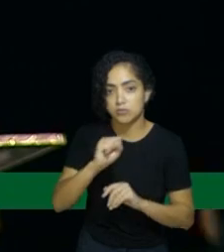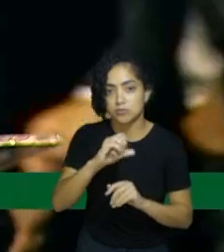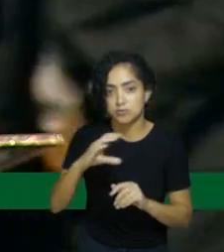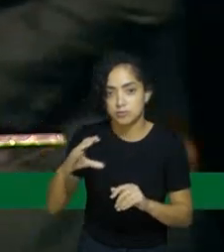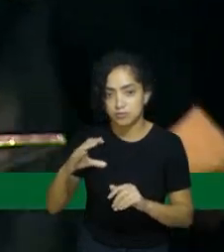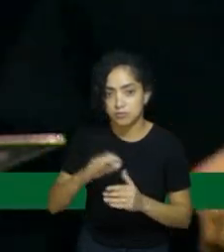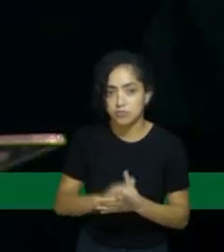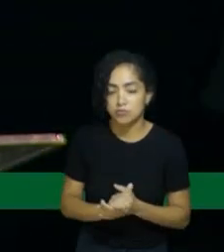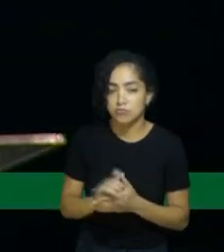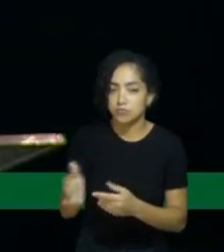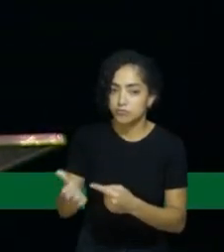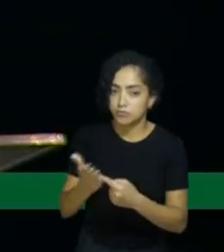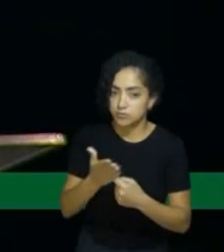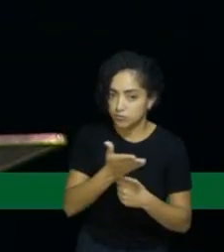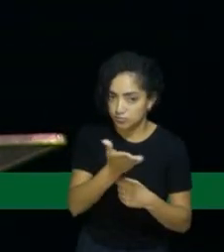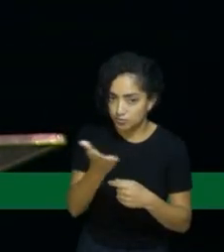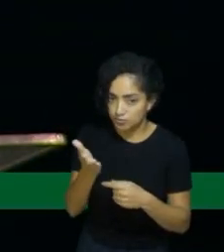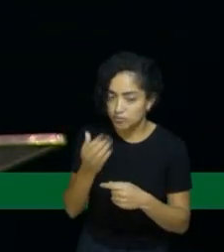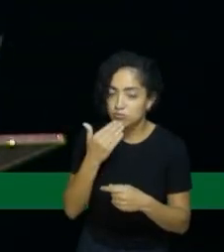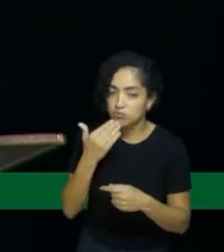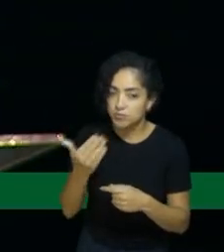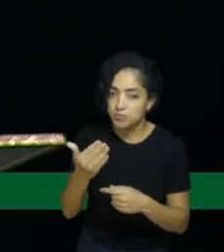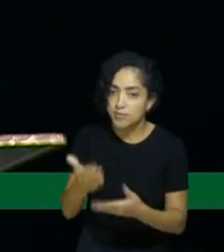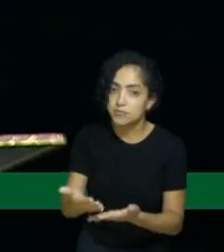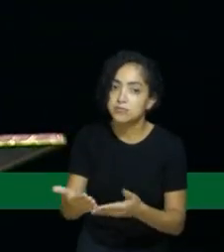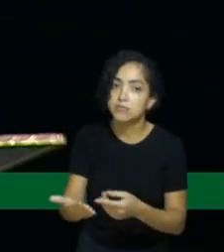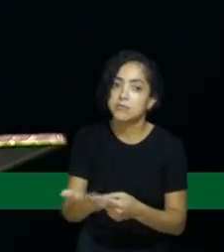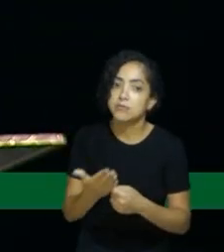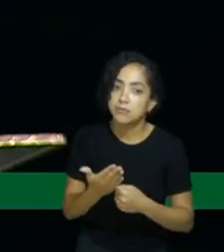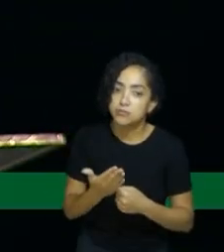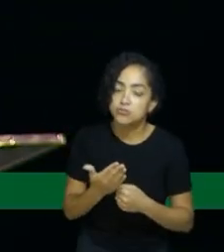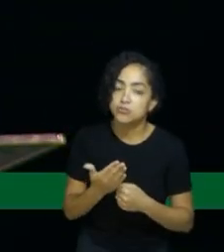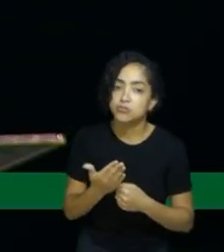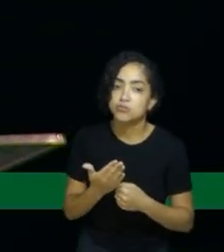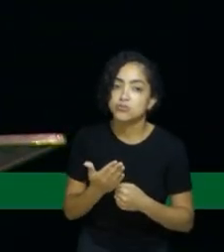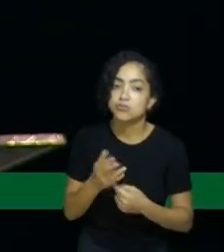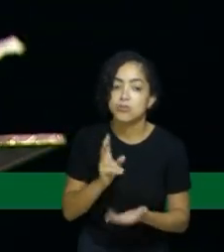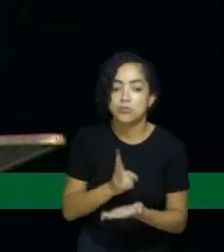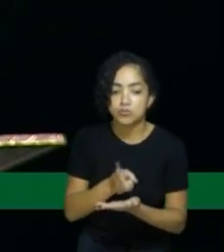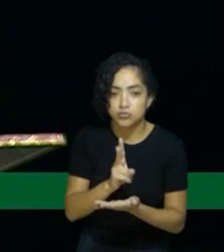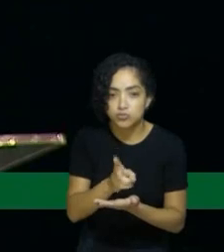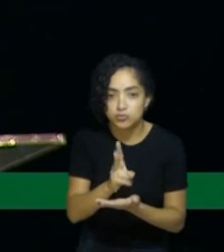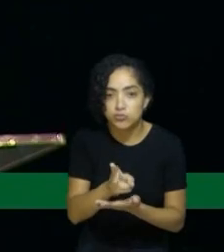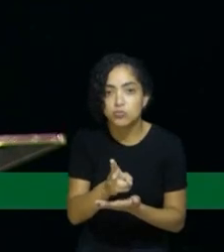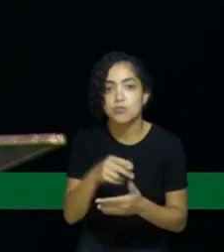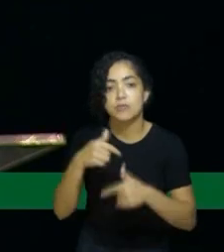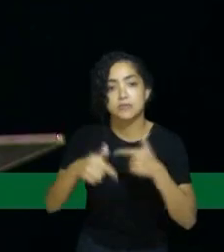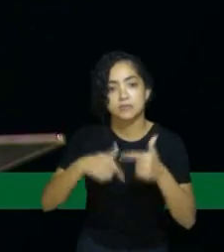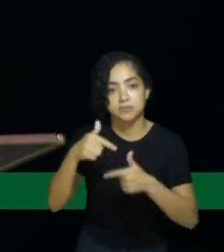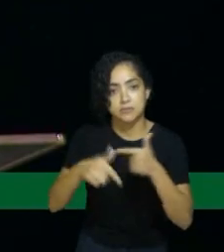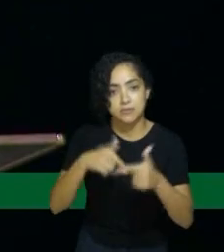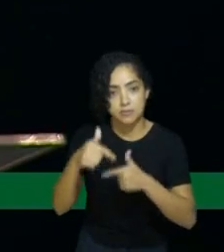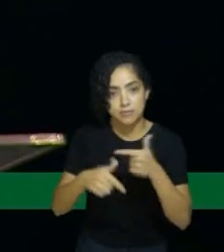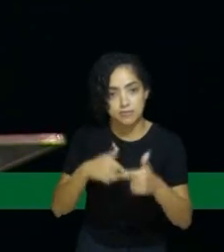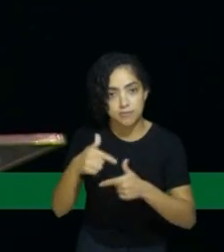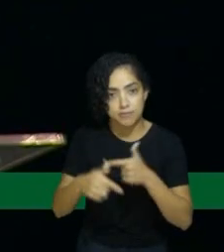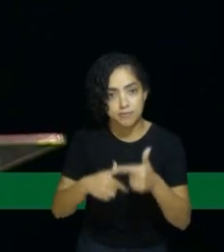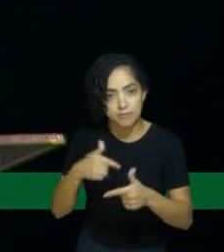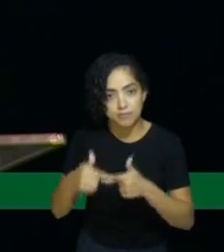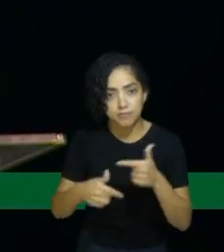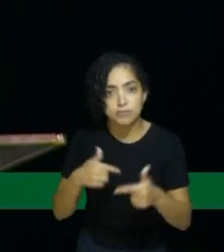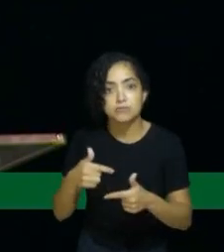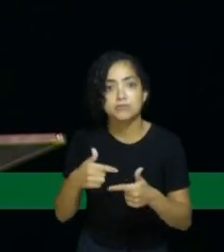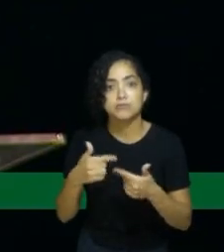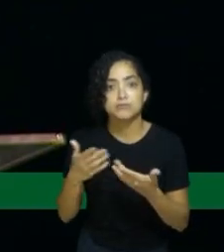nos ajude senhores deputados a continuar esse nosso Legado de amor a seguir servindo para o